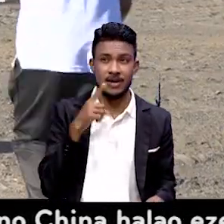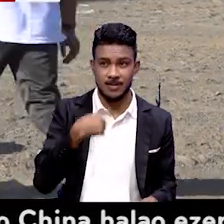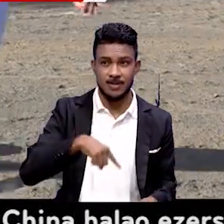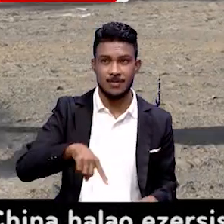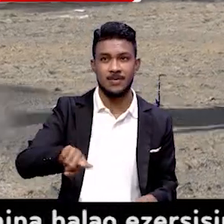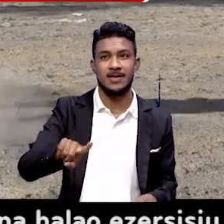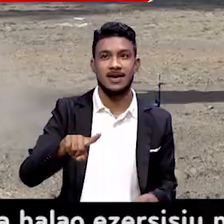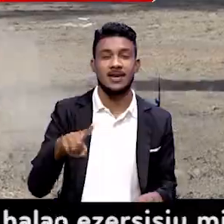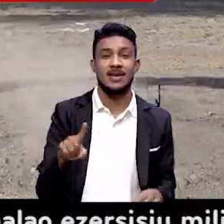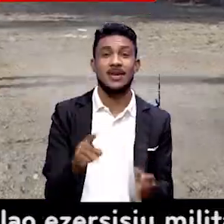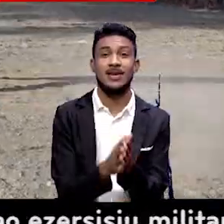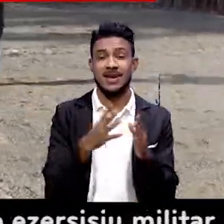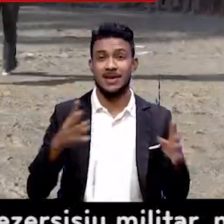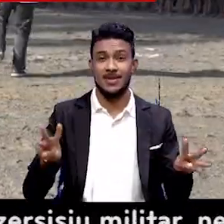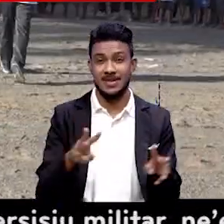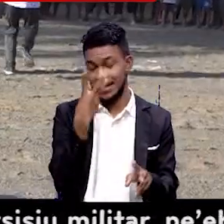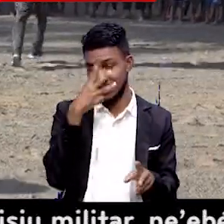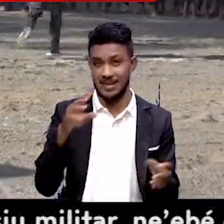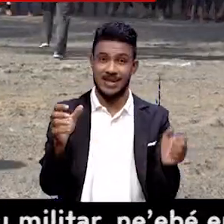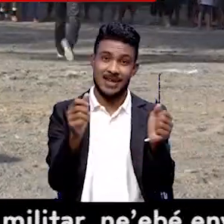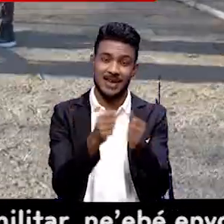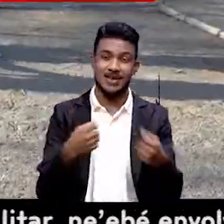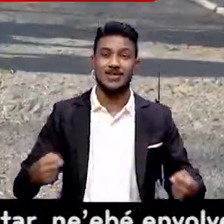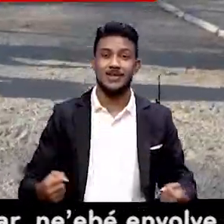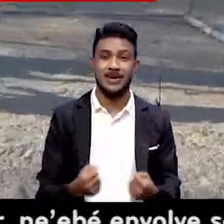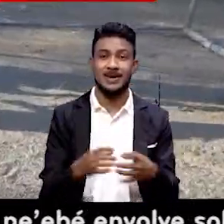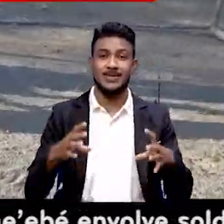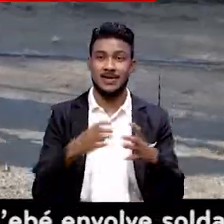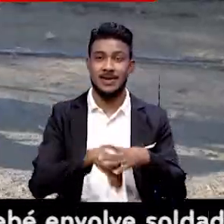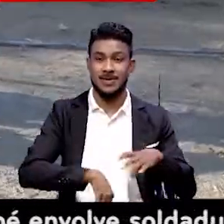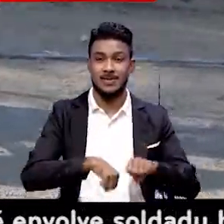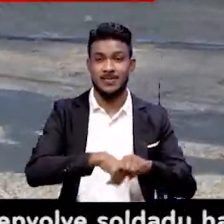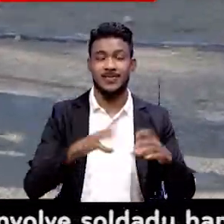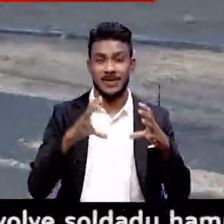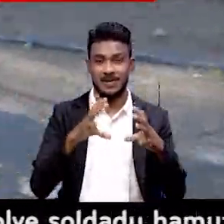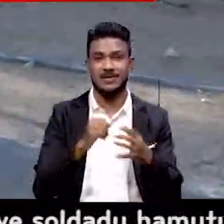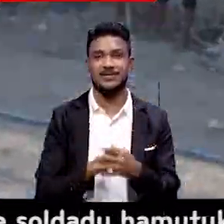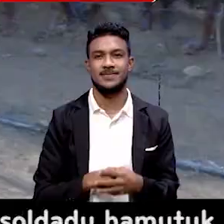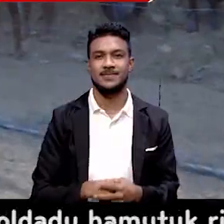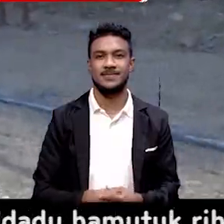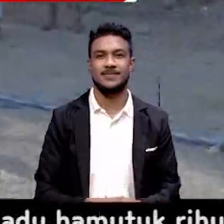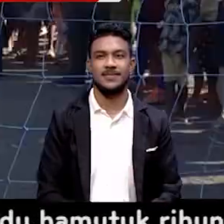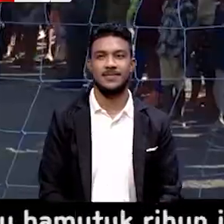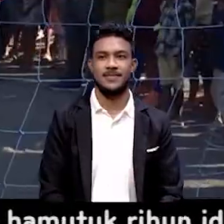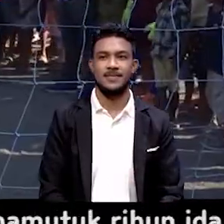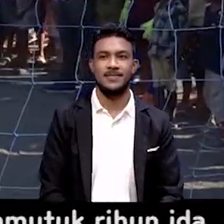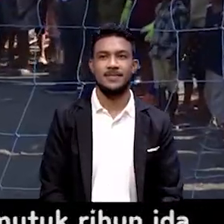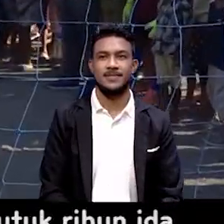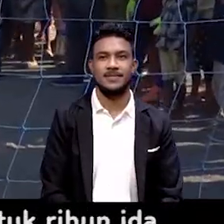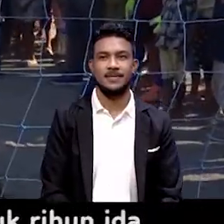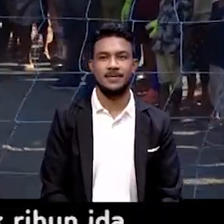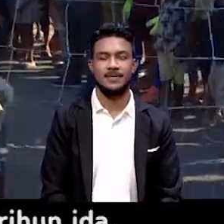ready, Noharuka Manuel Cárceres, atual ministro de justiça, suta bola. Jimmy Fernandes, Jovial da Costa, GMN.